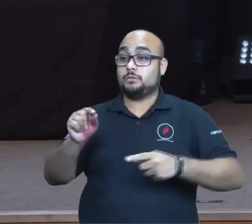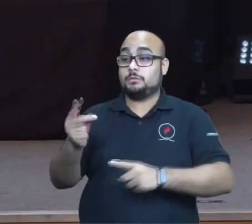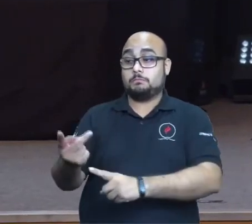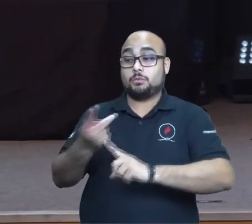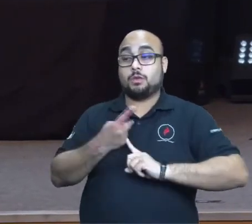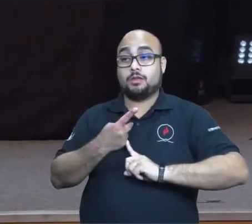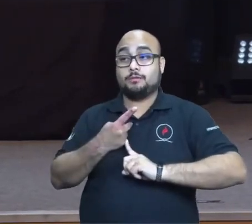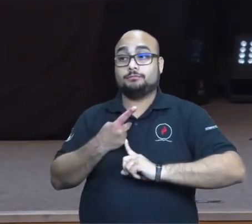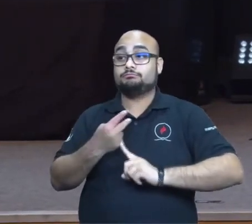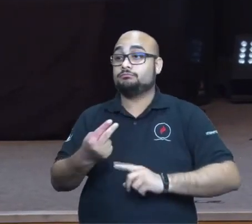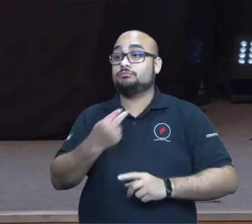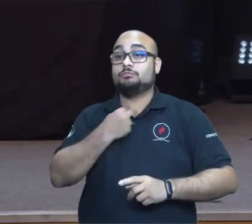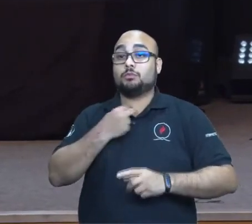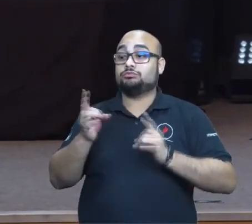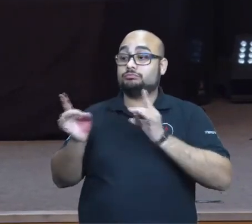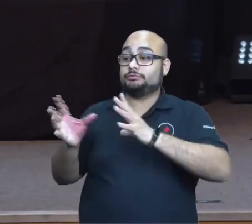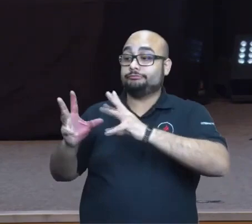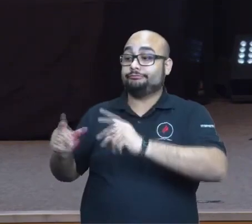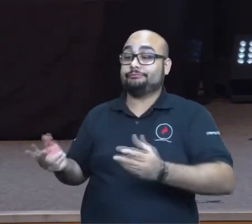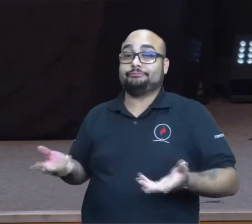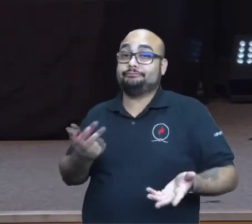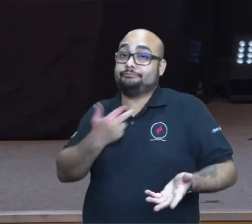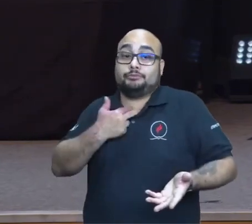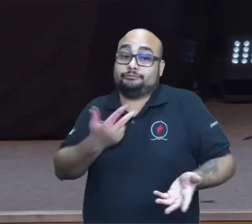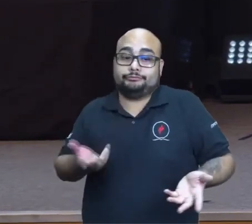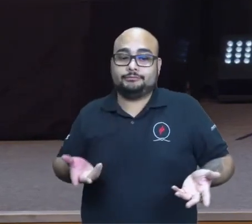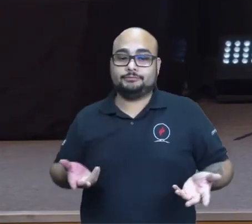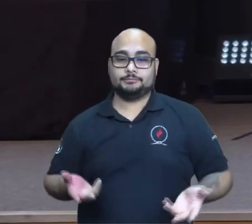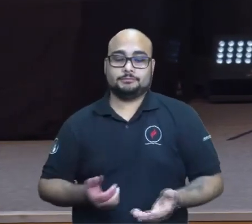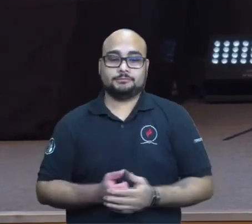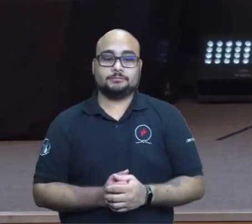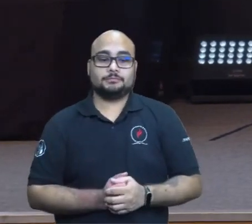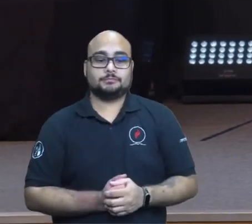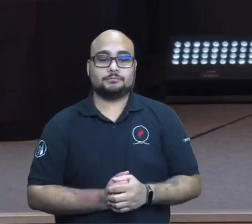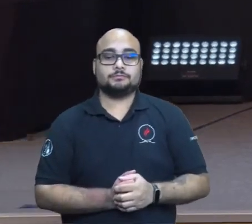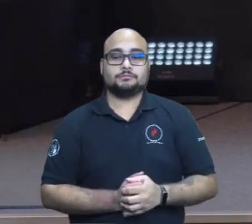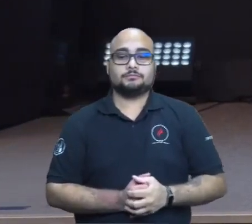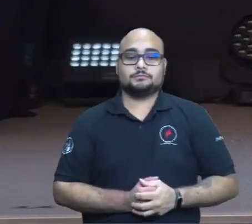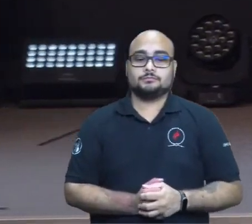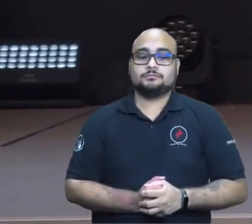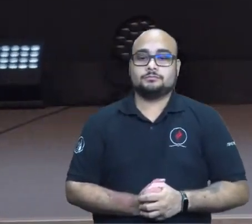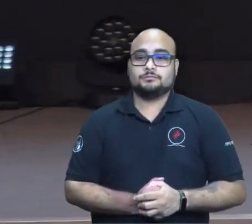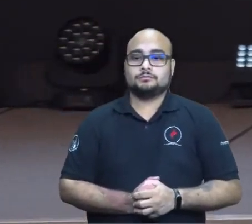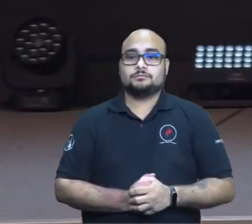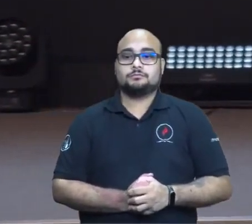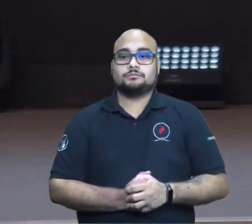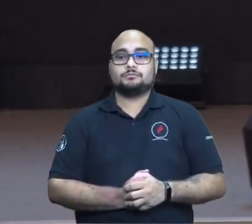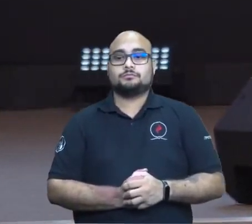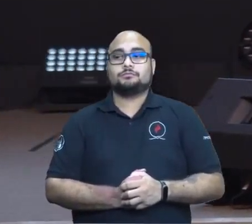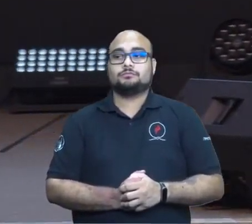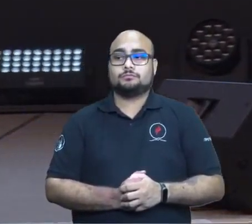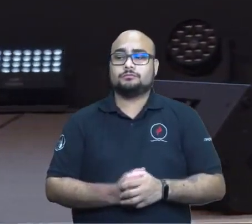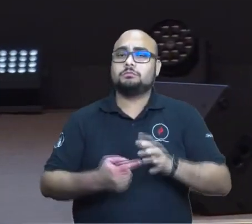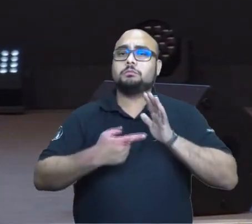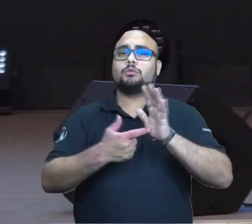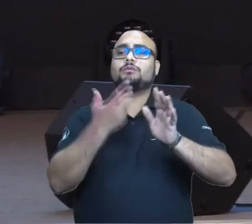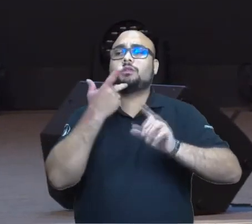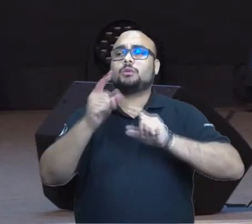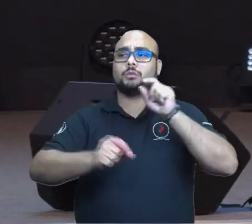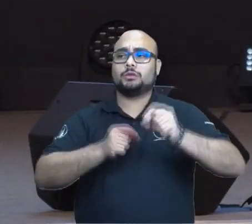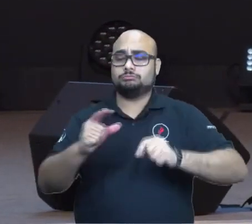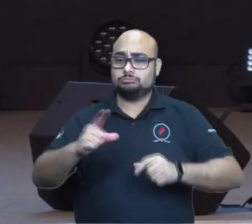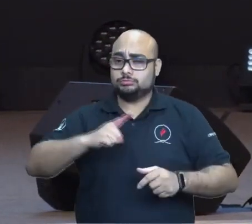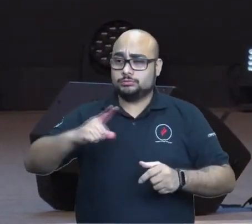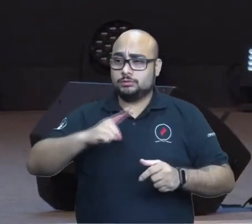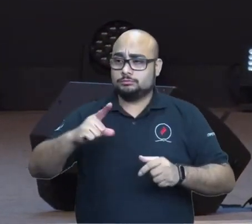ai meu senhor é a Bíblia que tá dizendo porque era emprestado E por que que eu estou grifando isso aqui para você para te mostrar que tem um grito